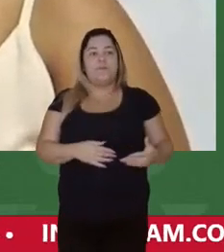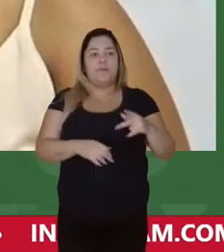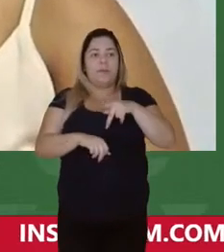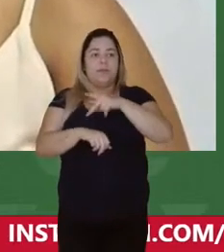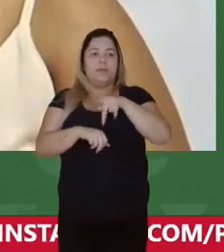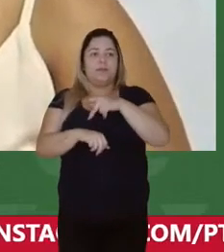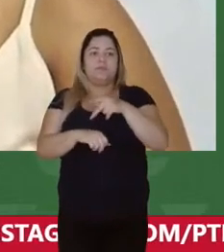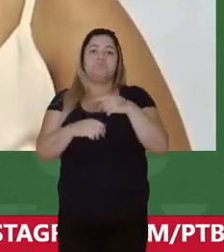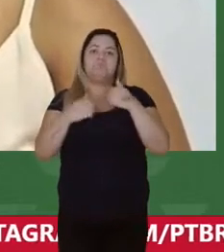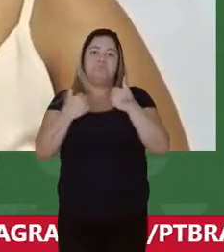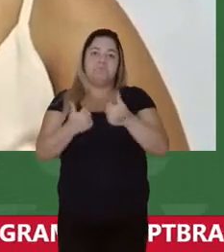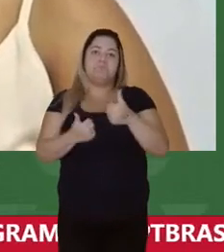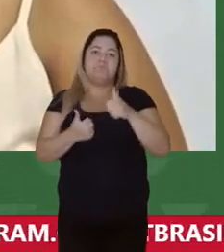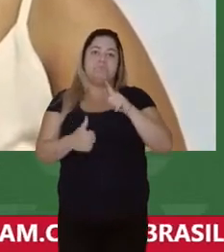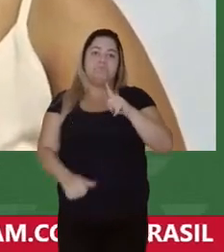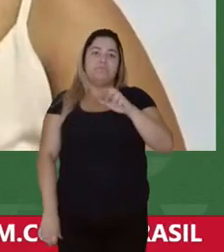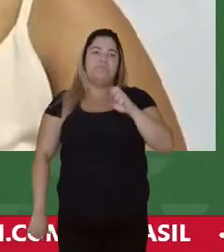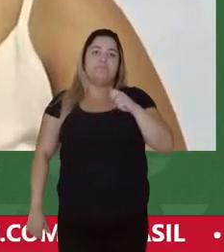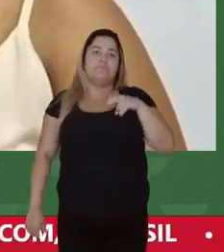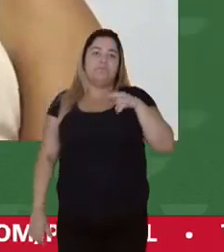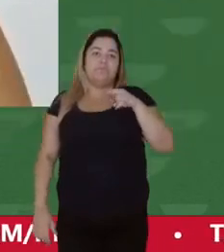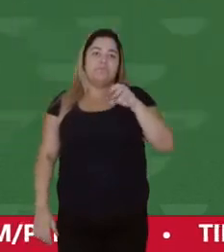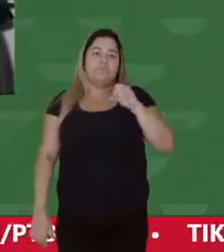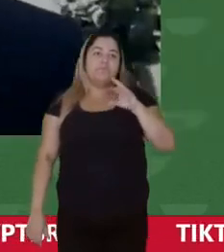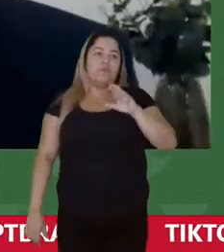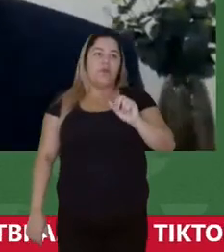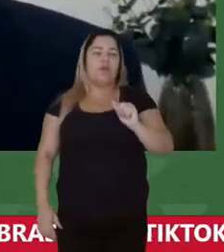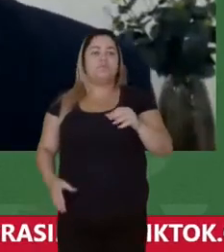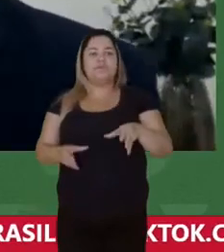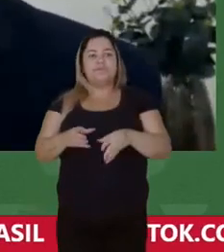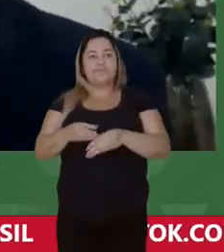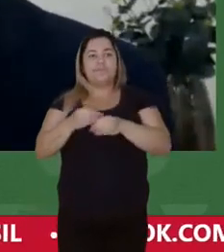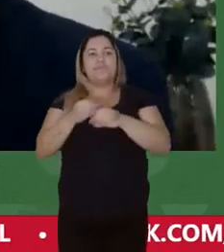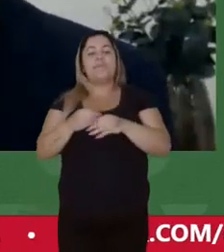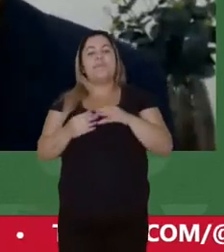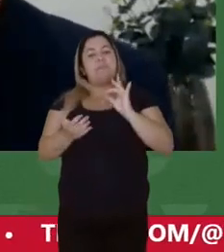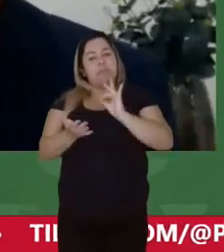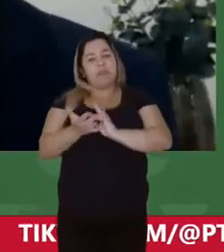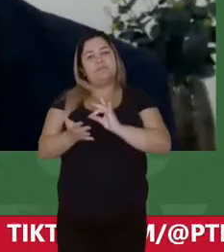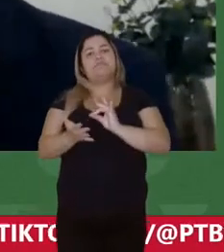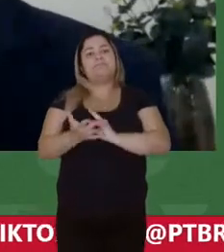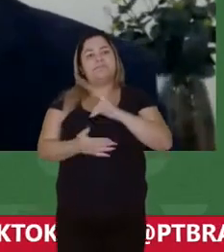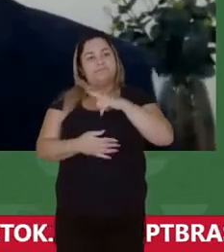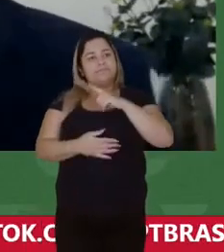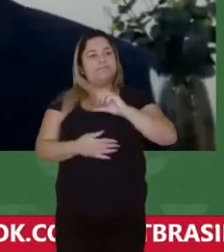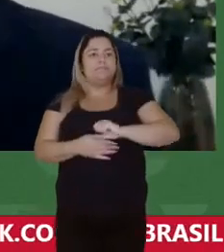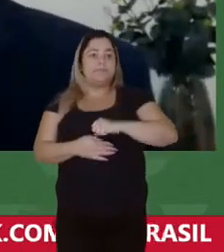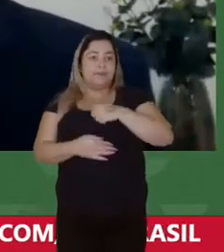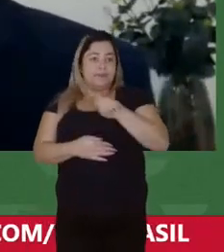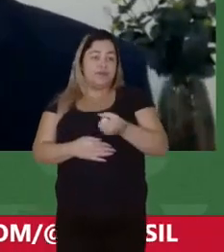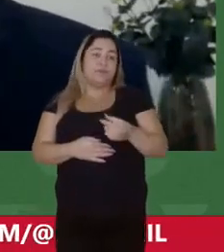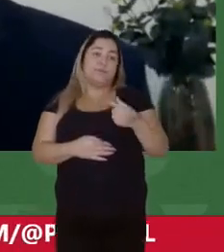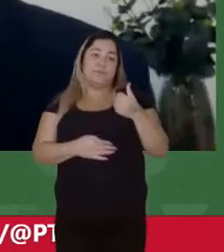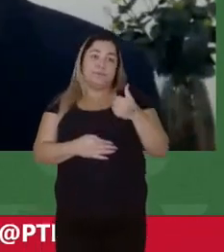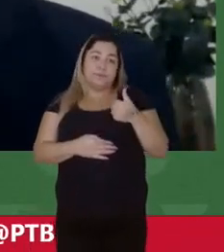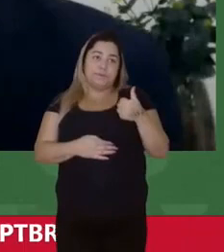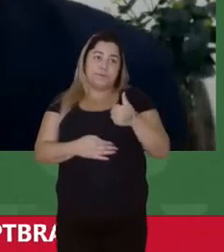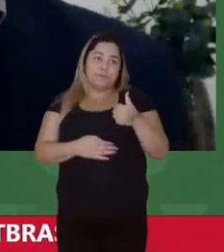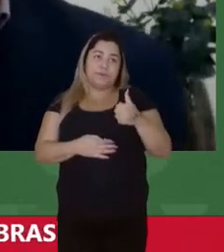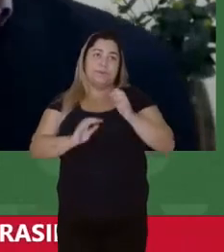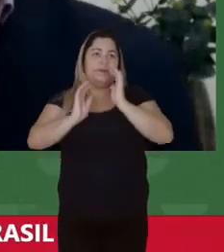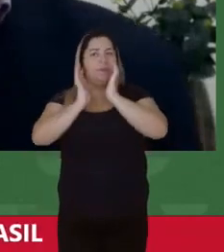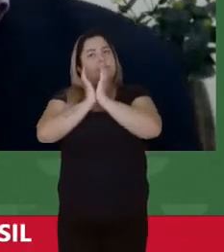Muito bem, Anny Moura, excelente contribuição. De fato, nós temos que ter orgulho de ser o primeiro partido a